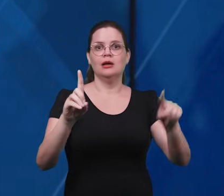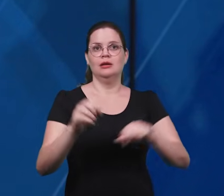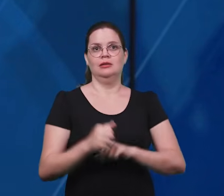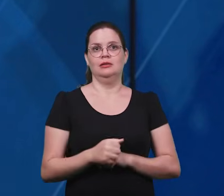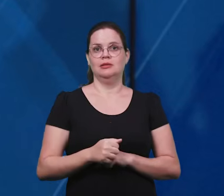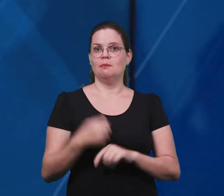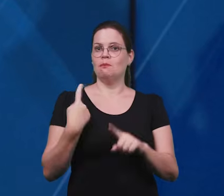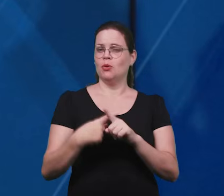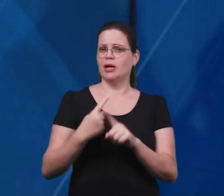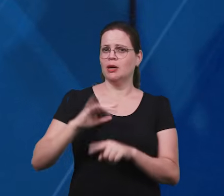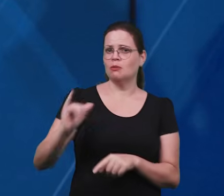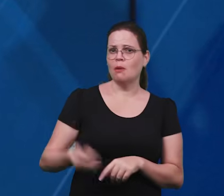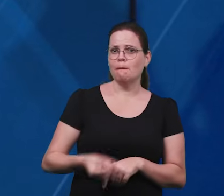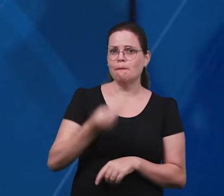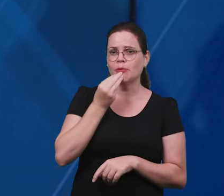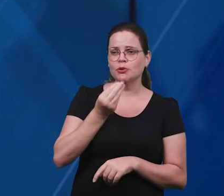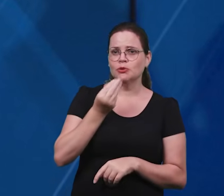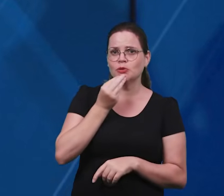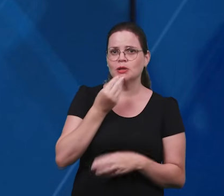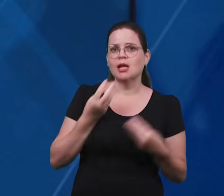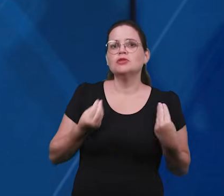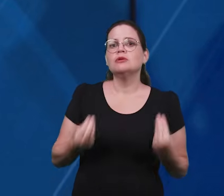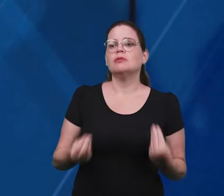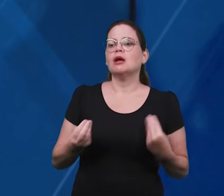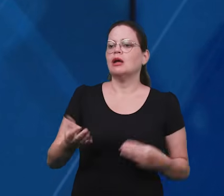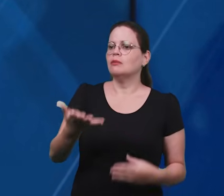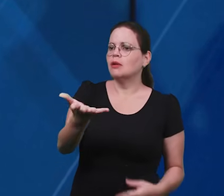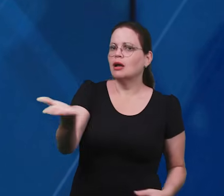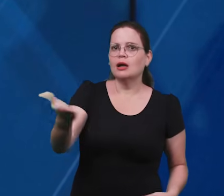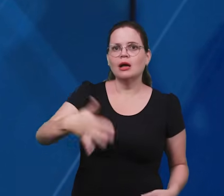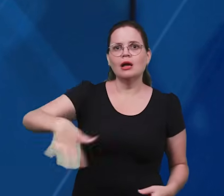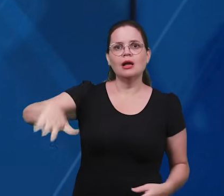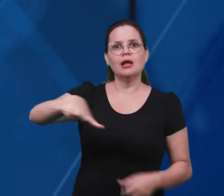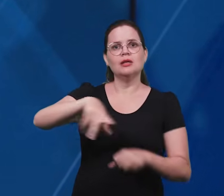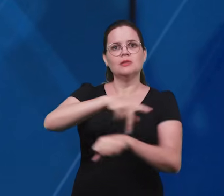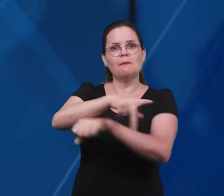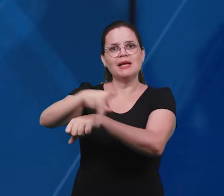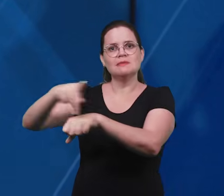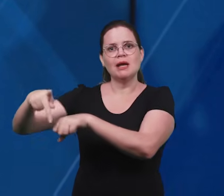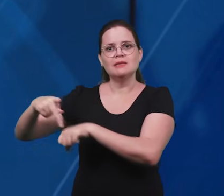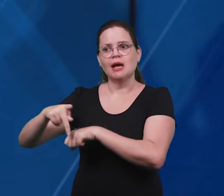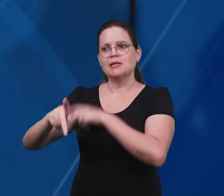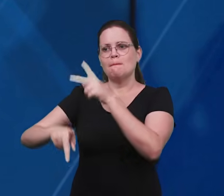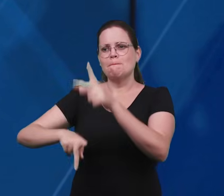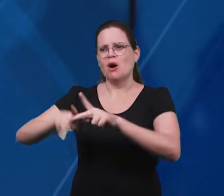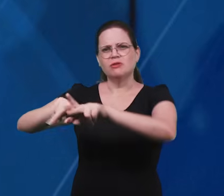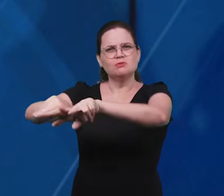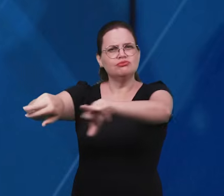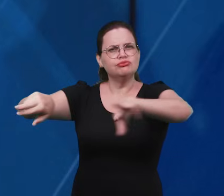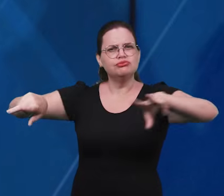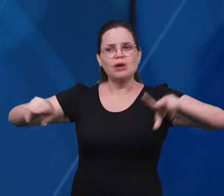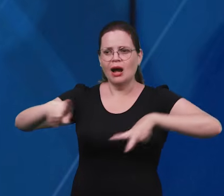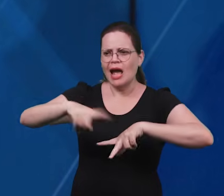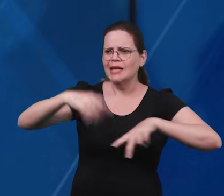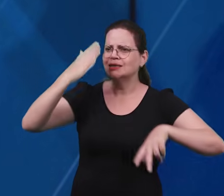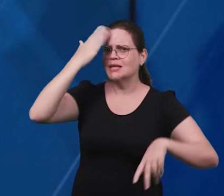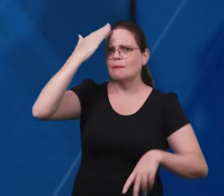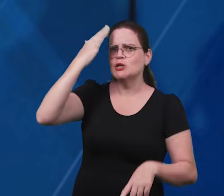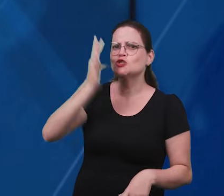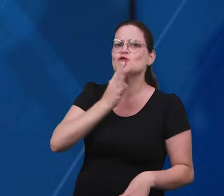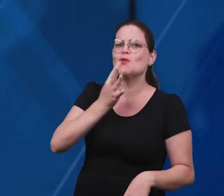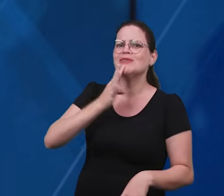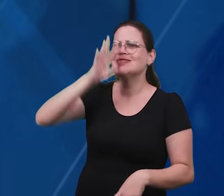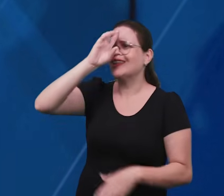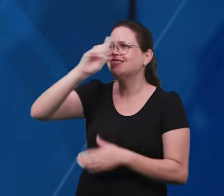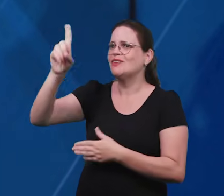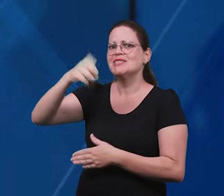uma oportunidade que Deus dava àquelas nações de se renderem aos pés do Senhor. A oportunidade de serem